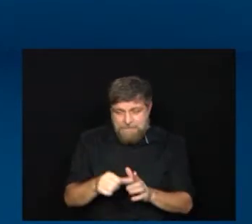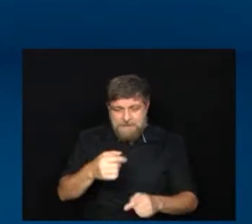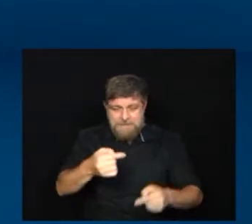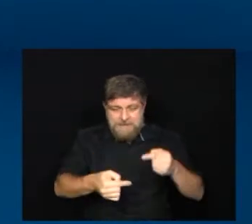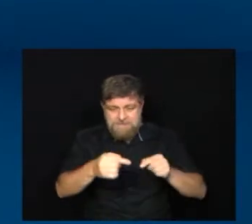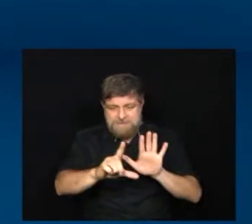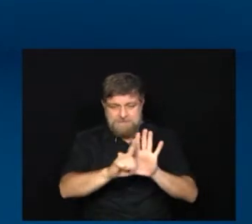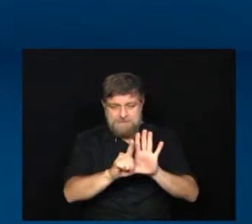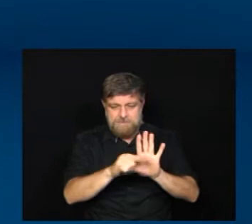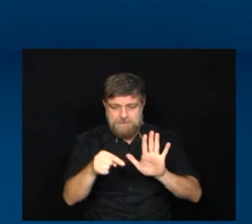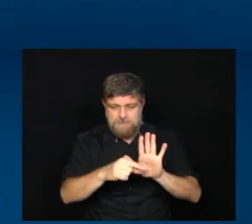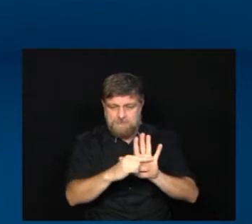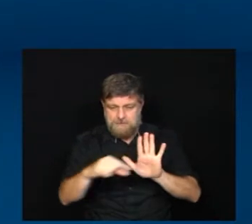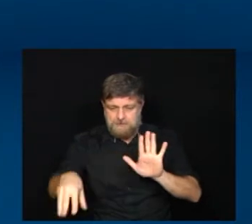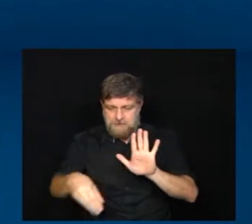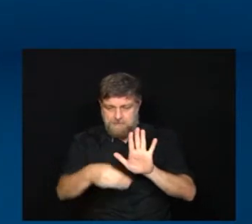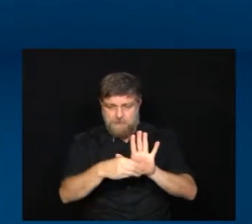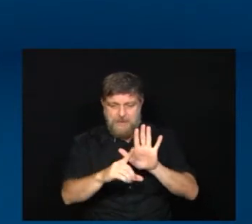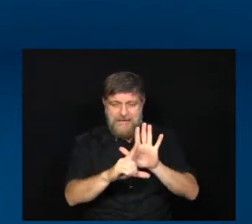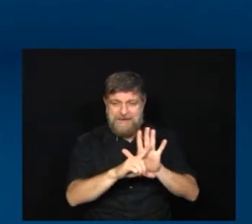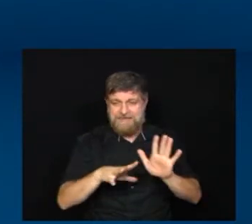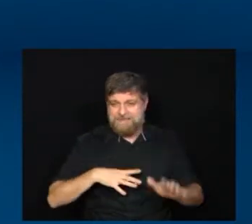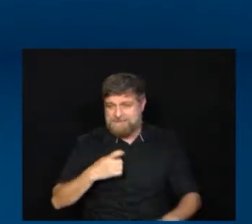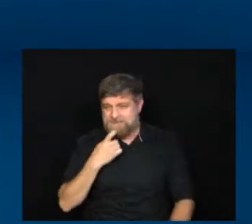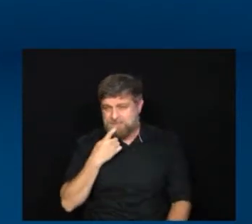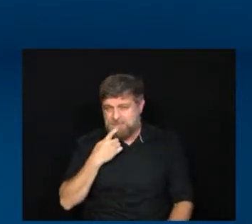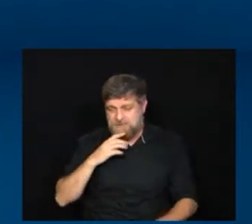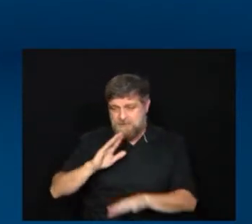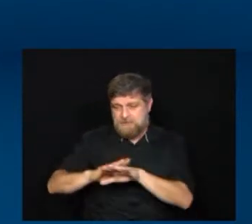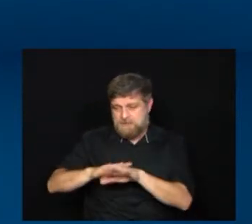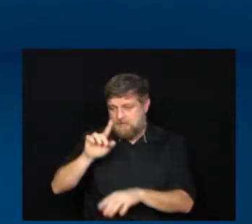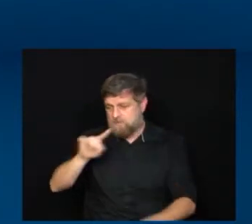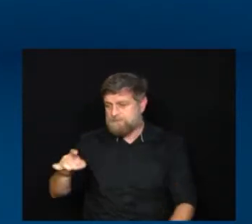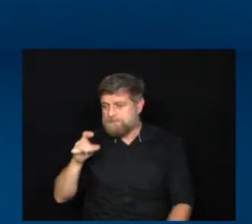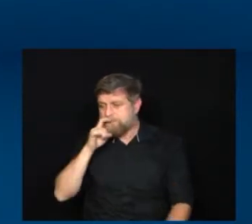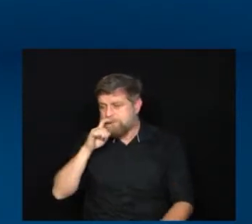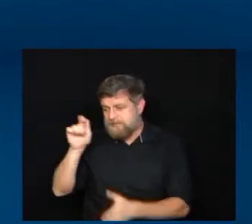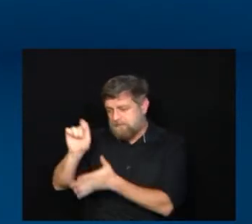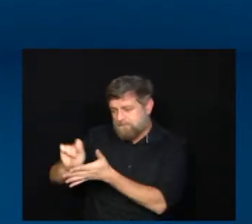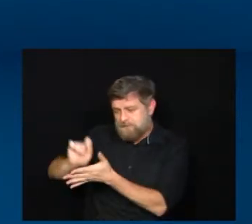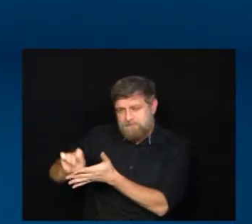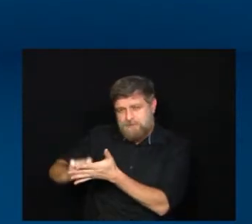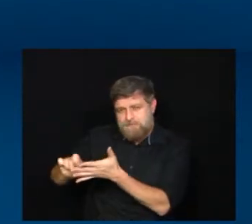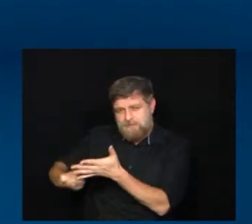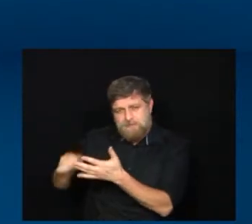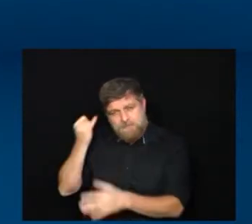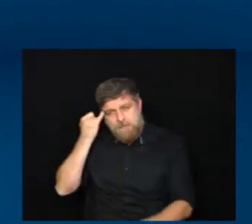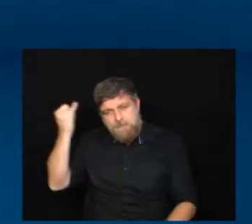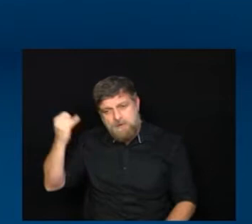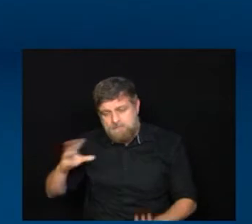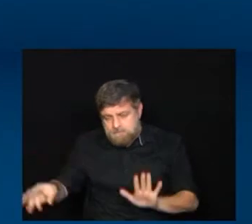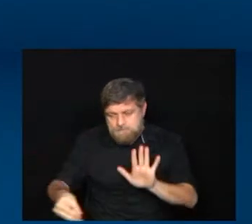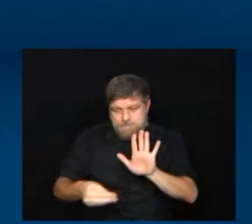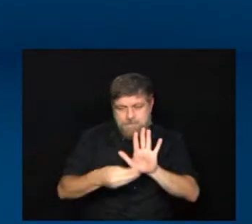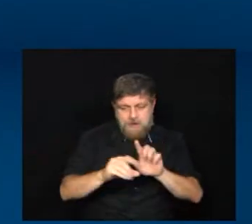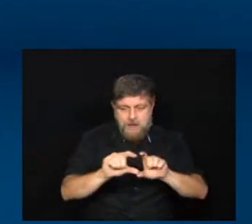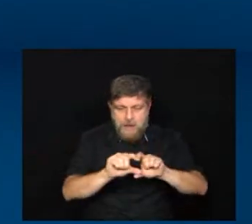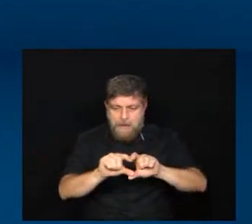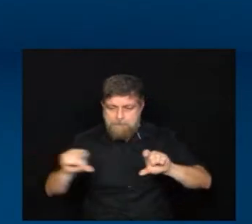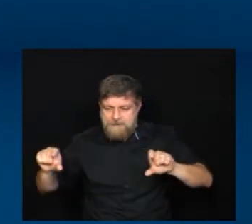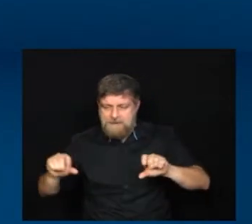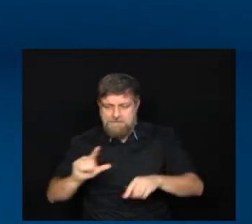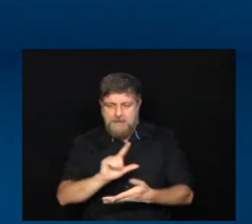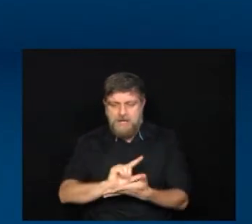da proposta de emenda à lei orgânica de autoria do presidente da Câmara, o vereador Zé Carlos, que acrescenta parágrafos